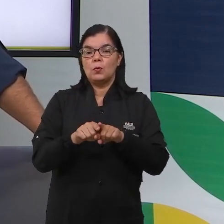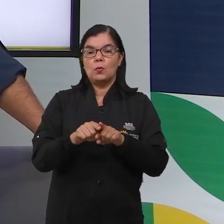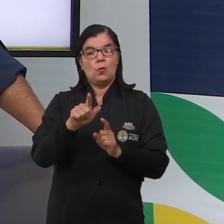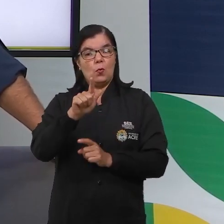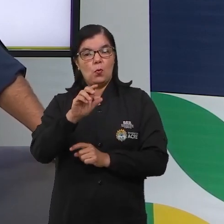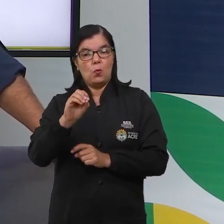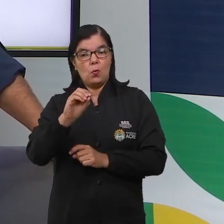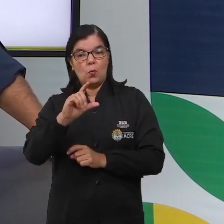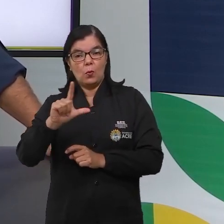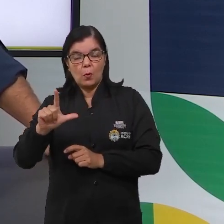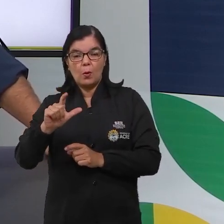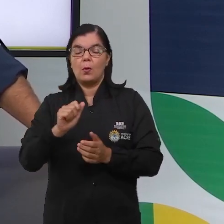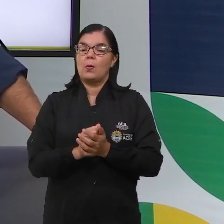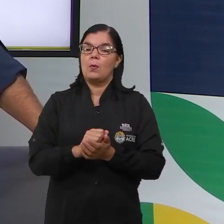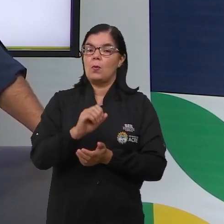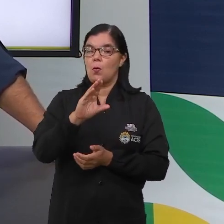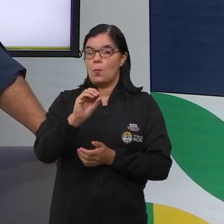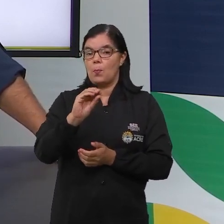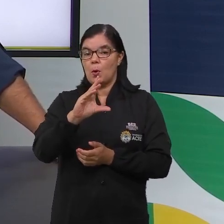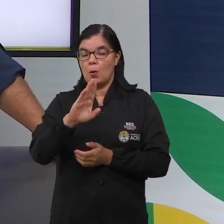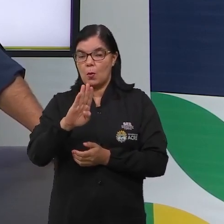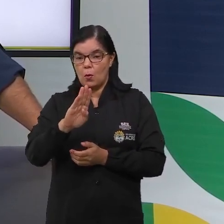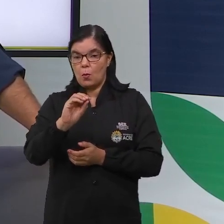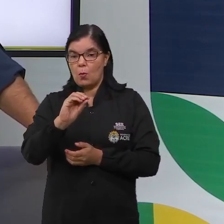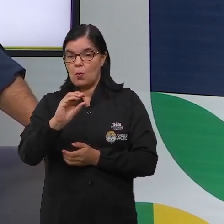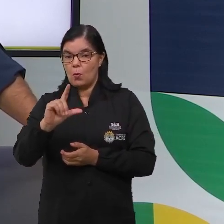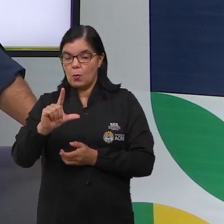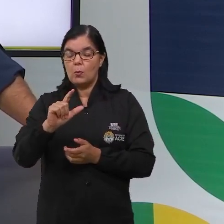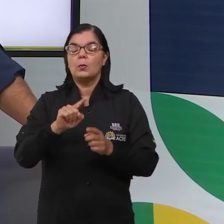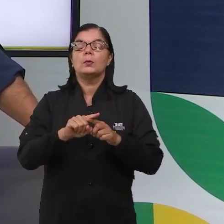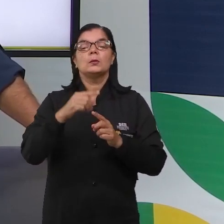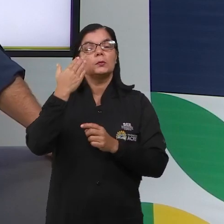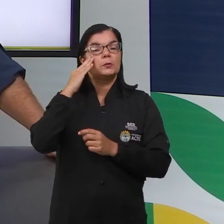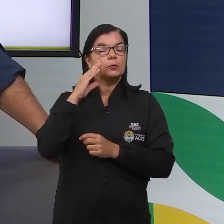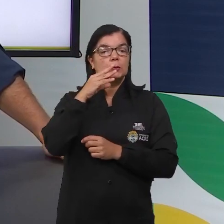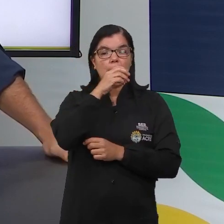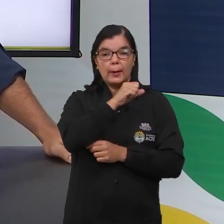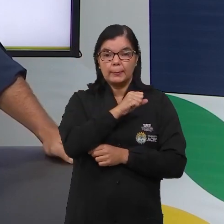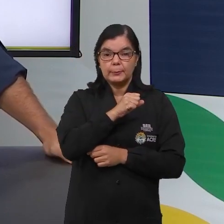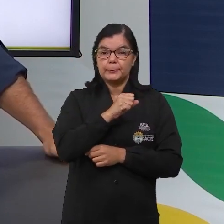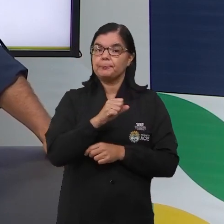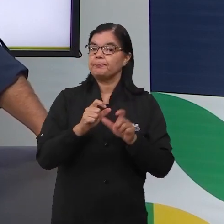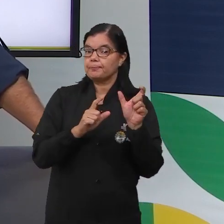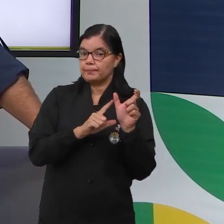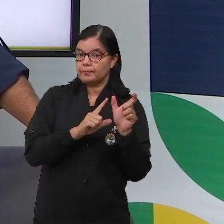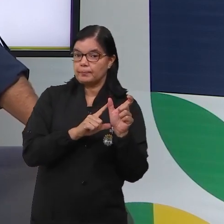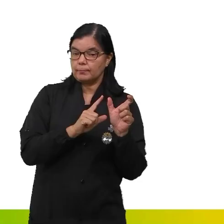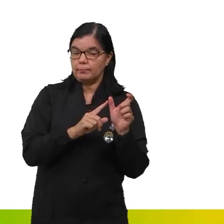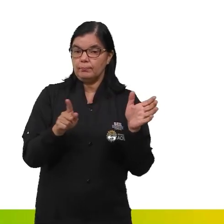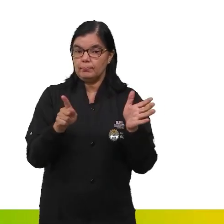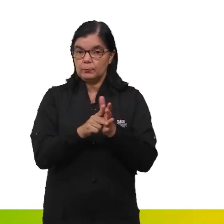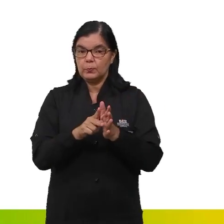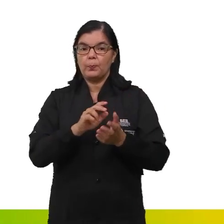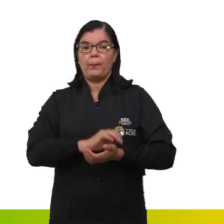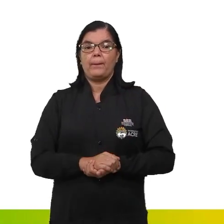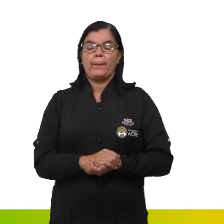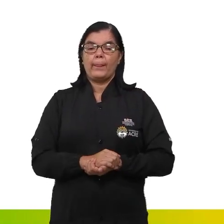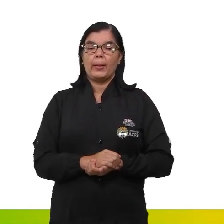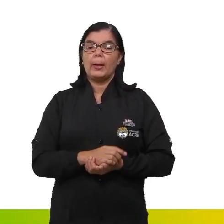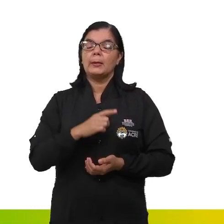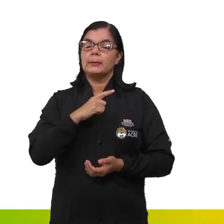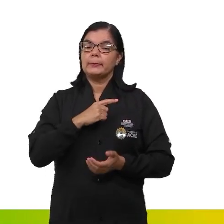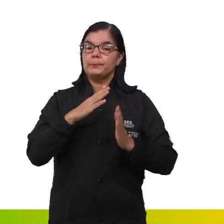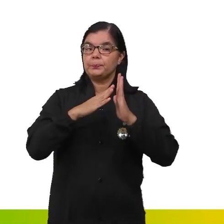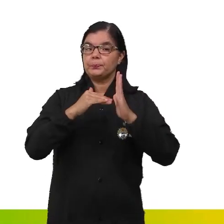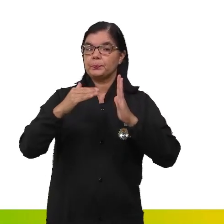gol, call, ball, enfim, são essas compreensões e associações rápidas, tá bom? Terminologia, o termo específico. Aqui a outra